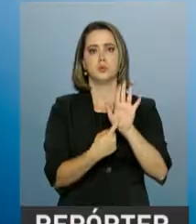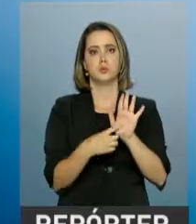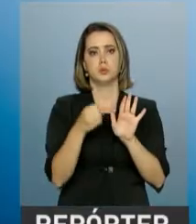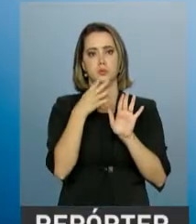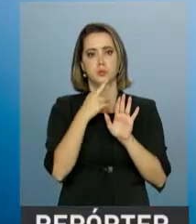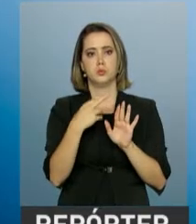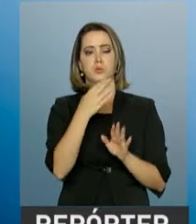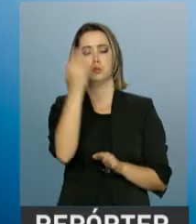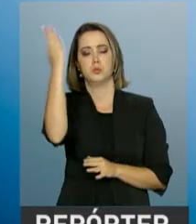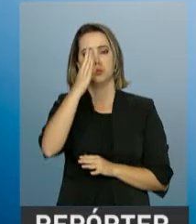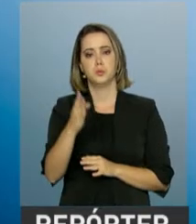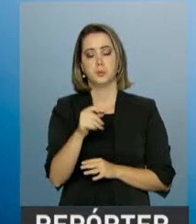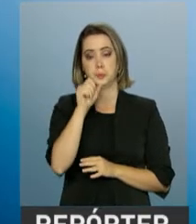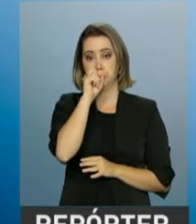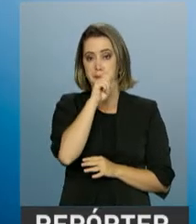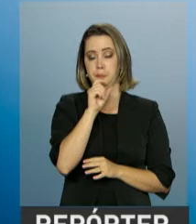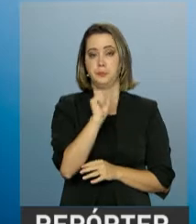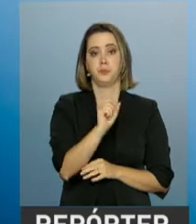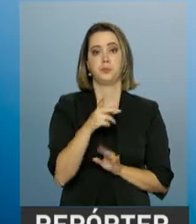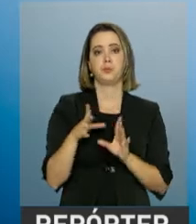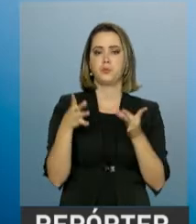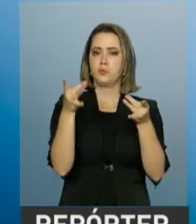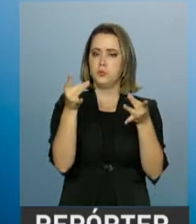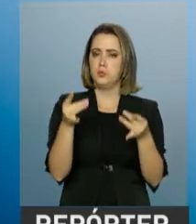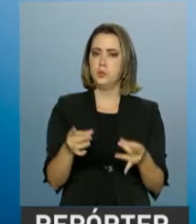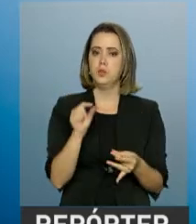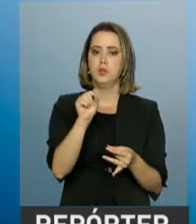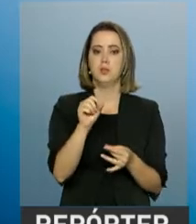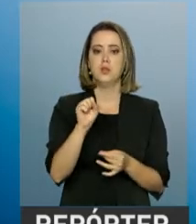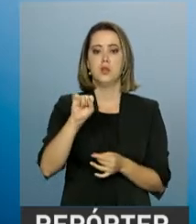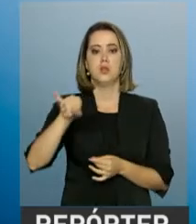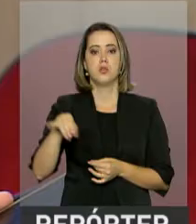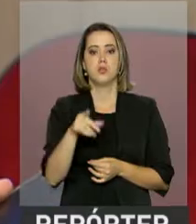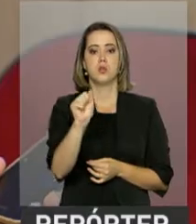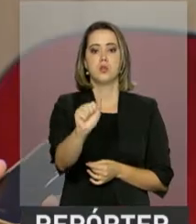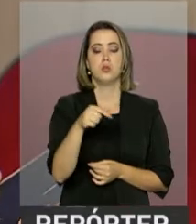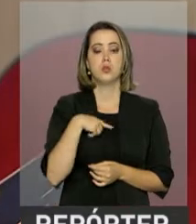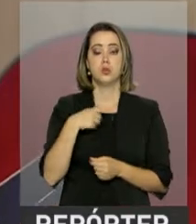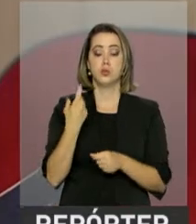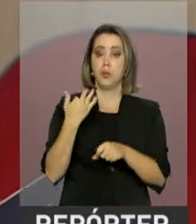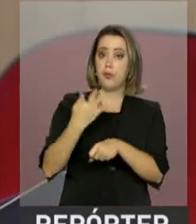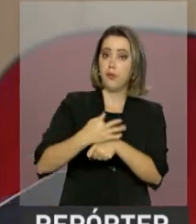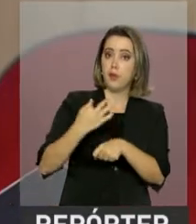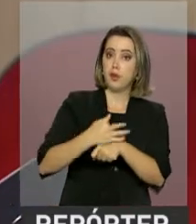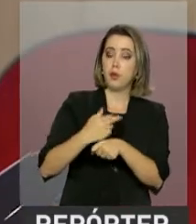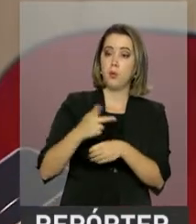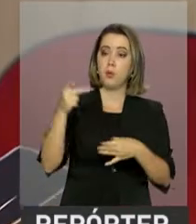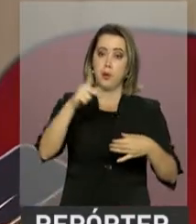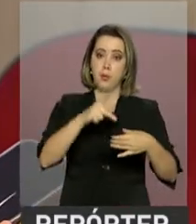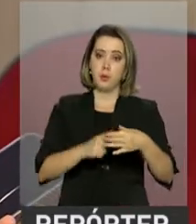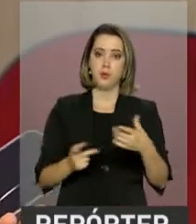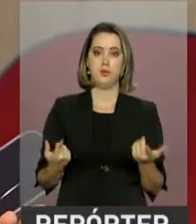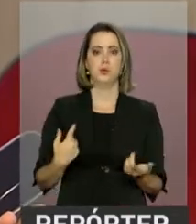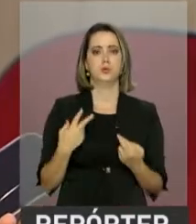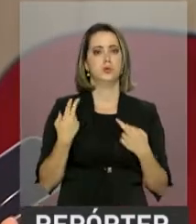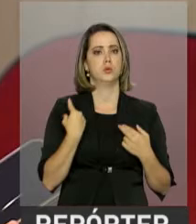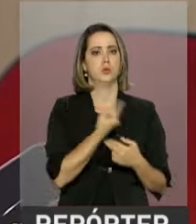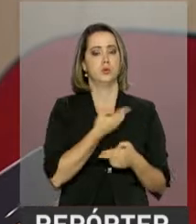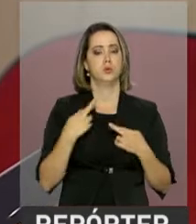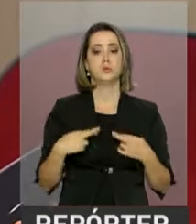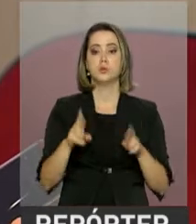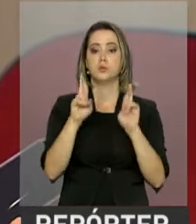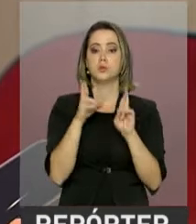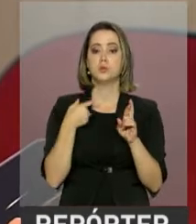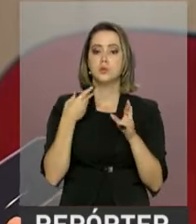os destaques das exportações foram a soja minério de ferro e petróleo esperamos que os preços desses produtos se mantenha que o brasil